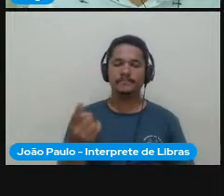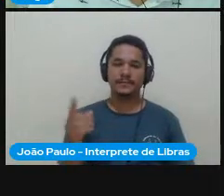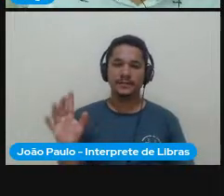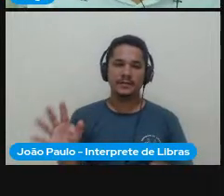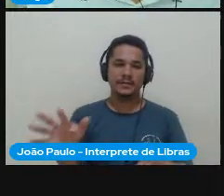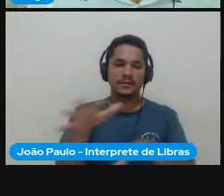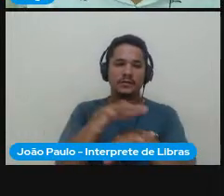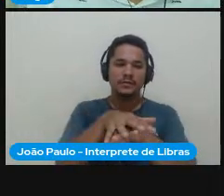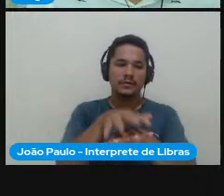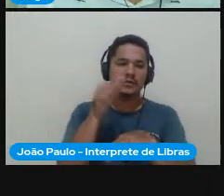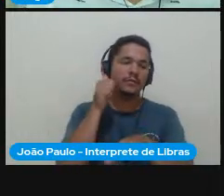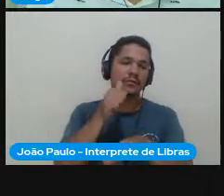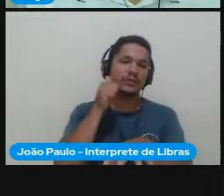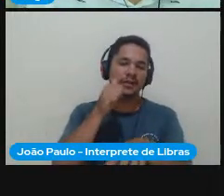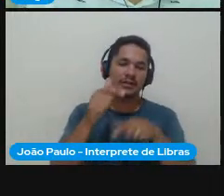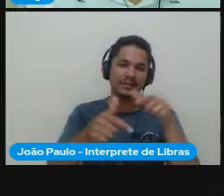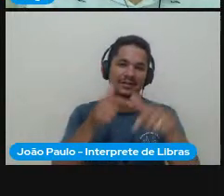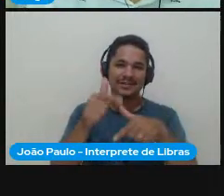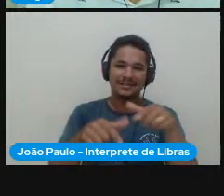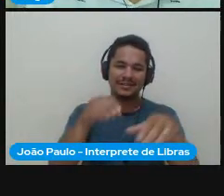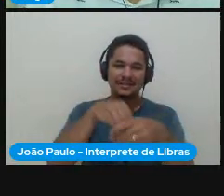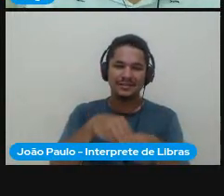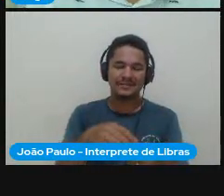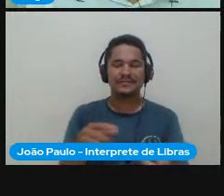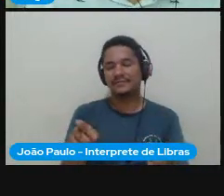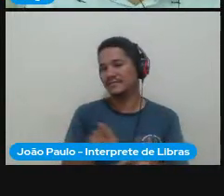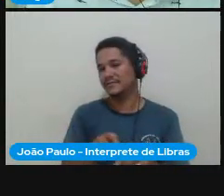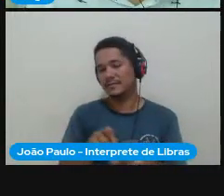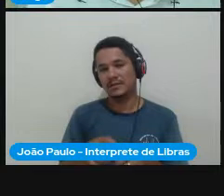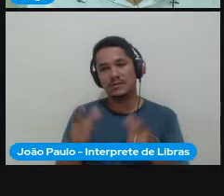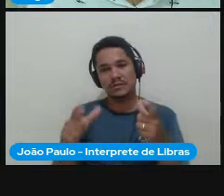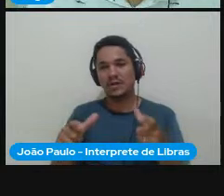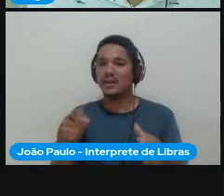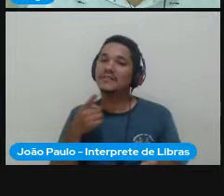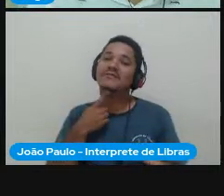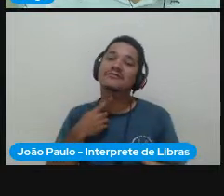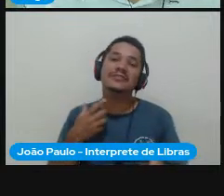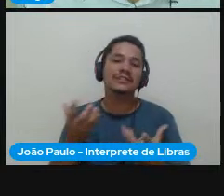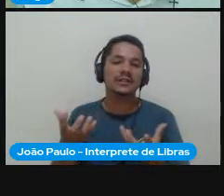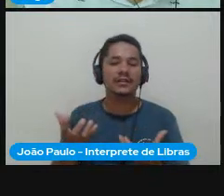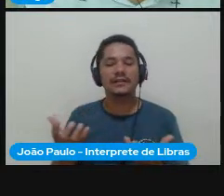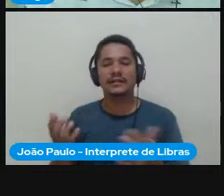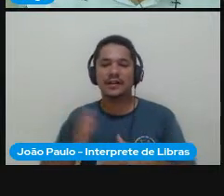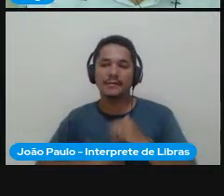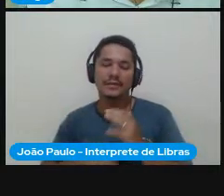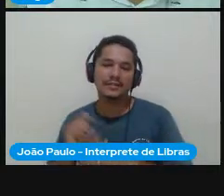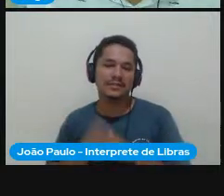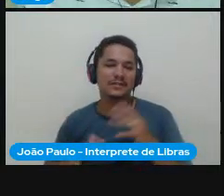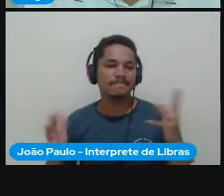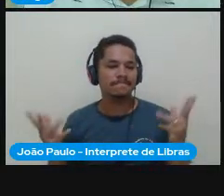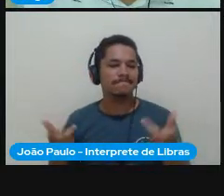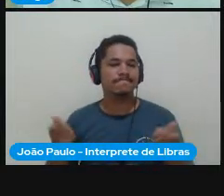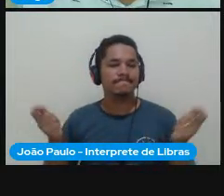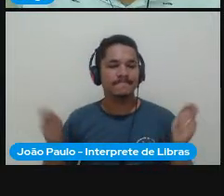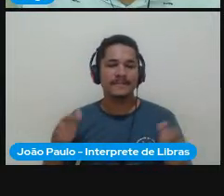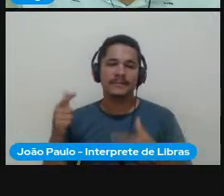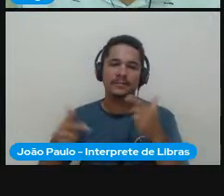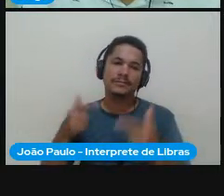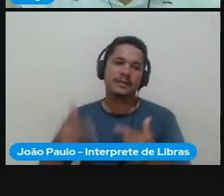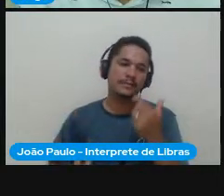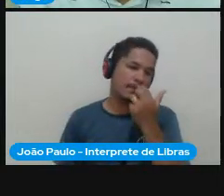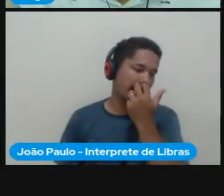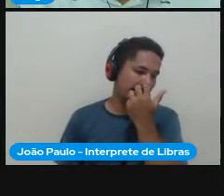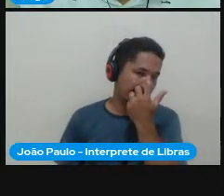de trabalho e principalmente nos lugares em que elas desejam e são capazes e têm potencial para trabalhar, tá bom?